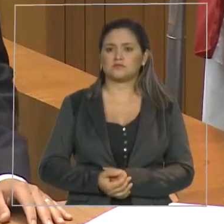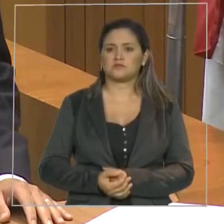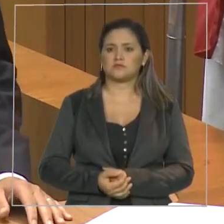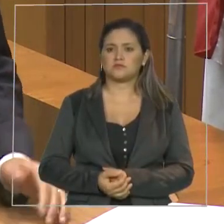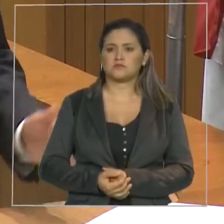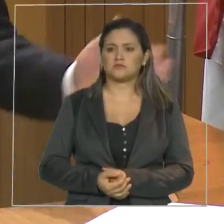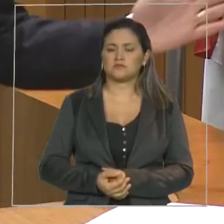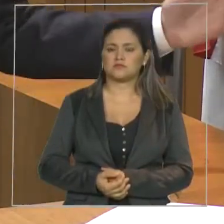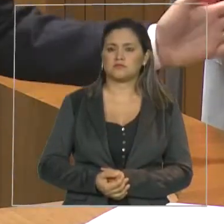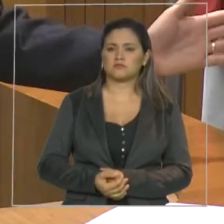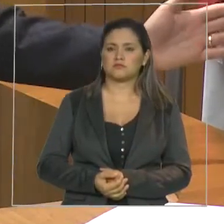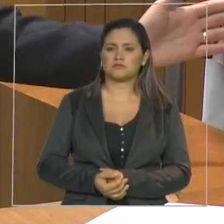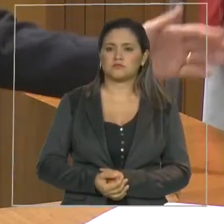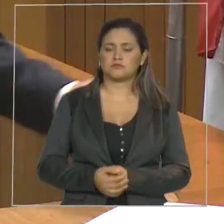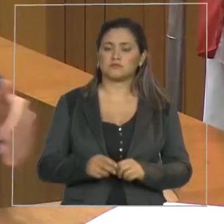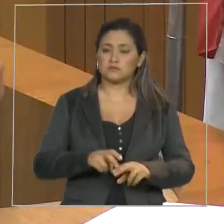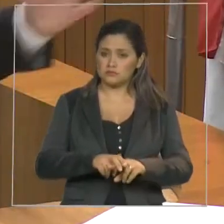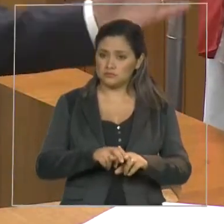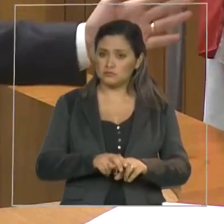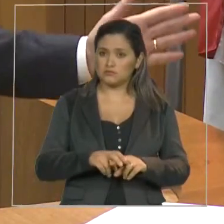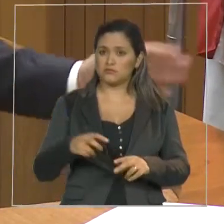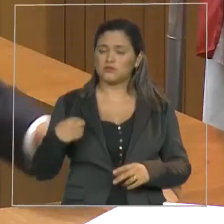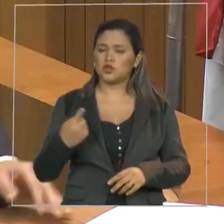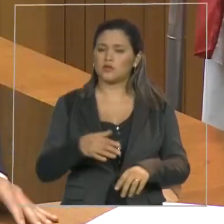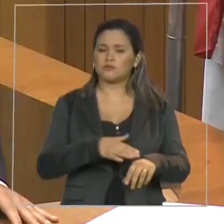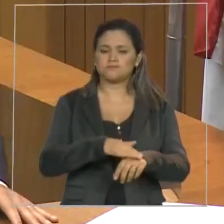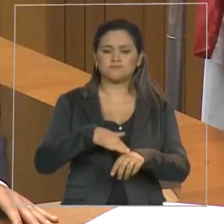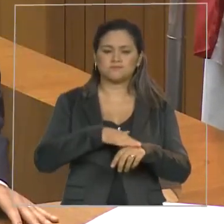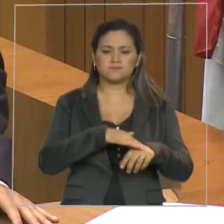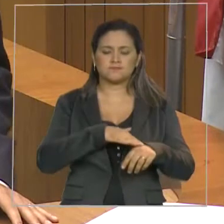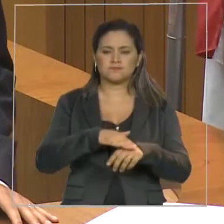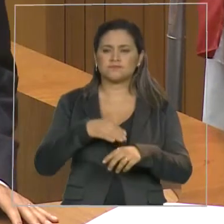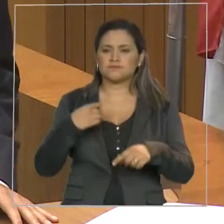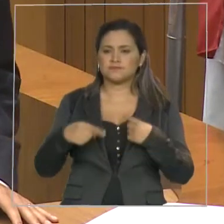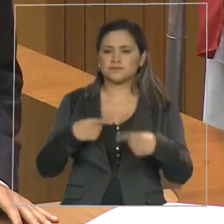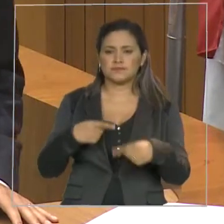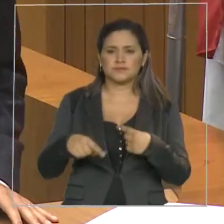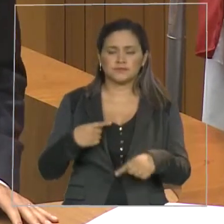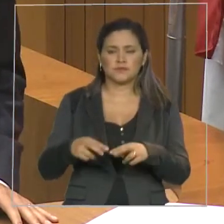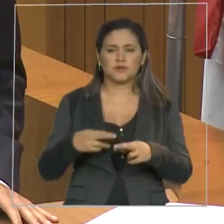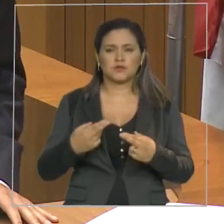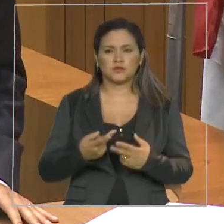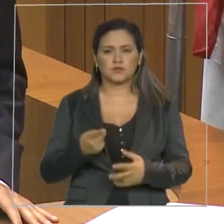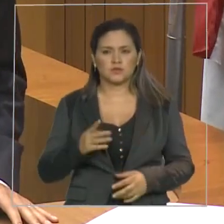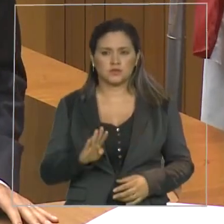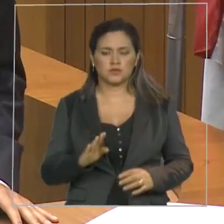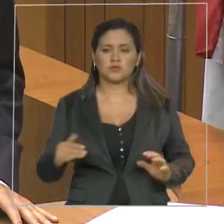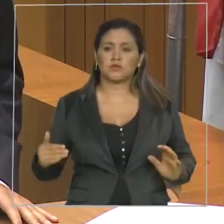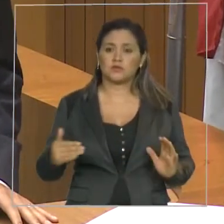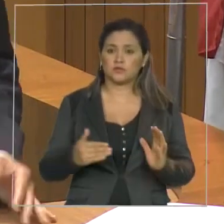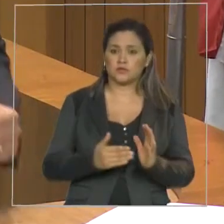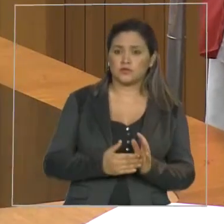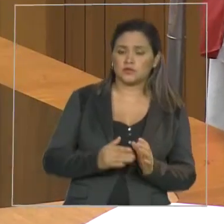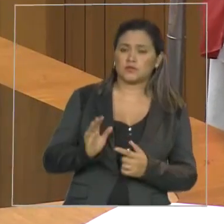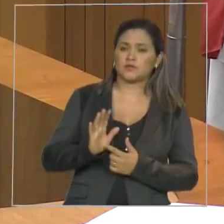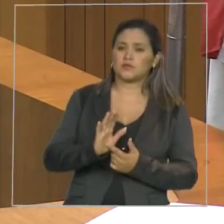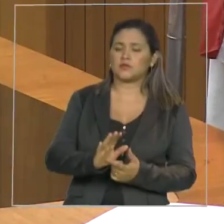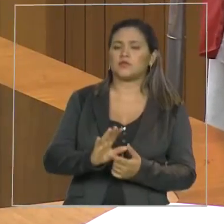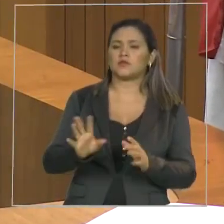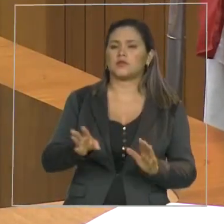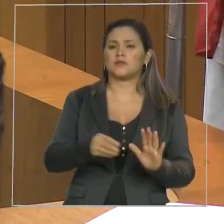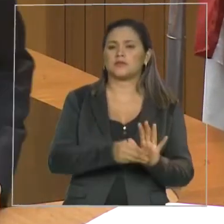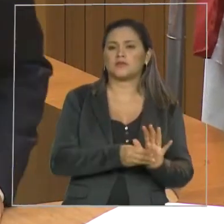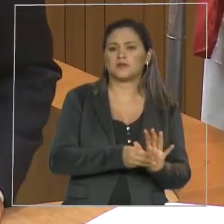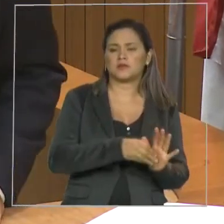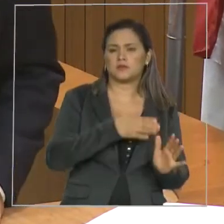disso, debatemos, discutimos na audiência pública e, ao final, foi apresentada uma emenda, não por